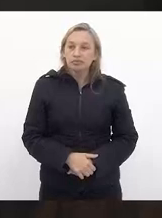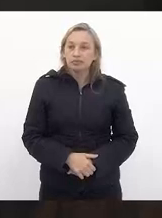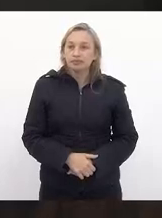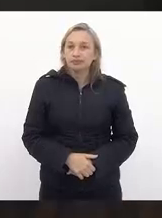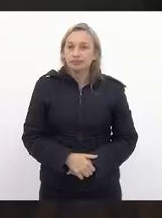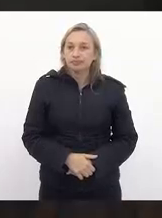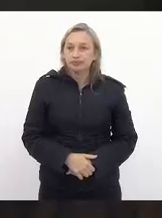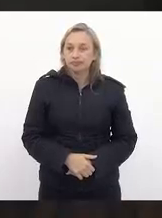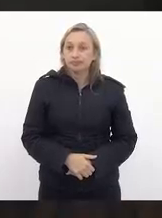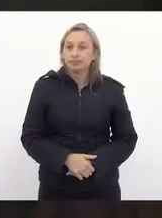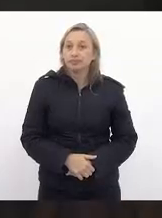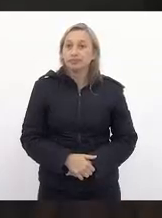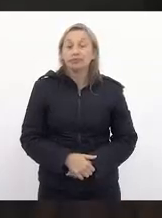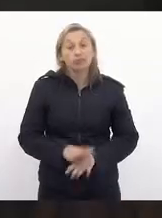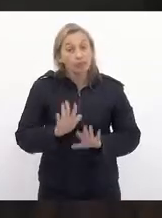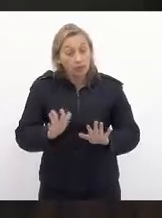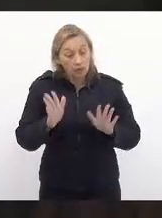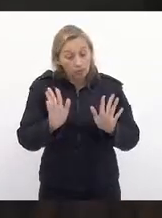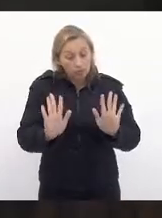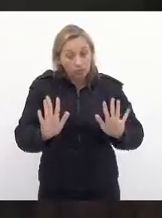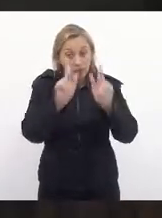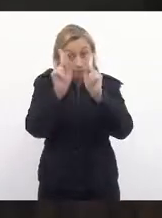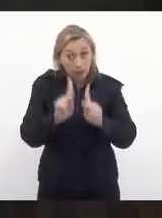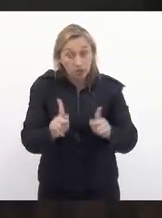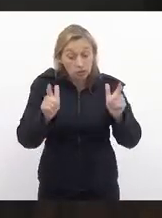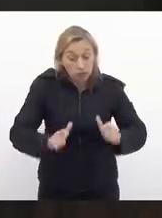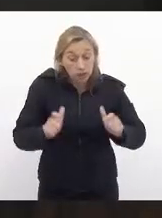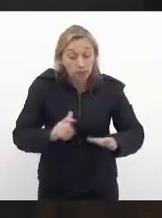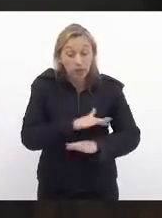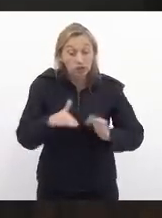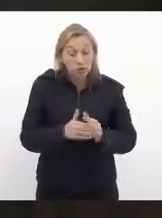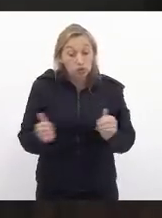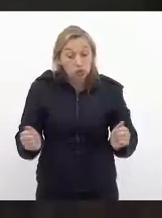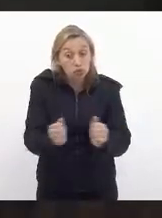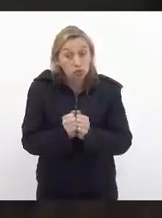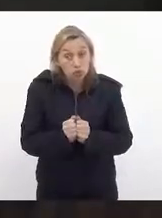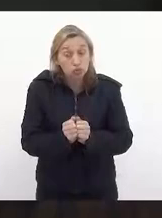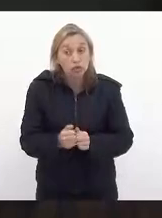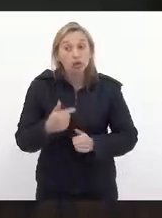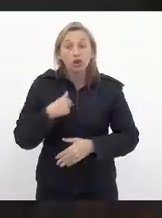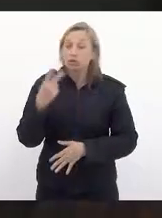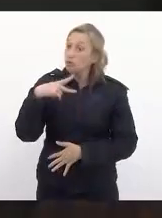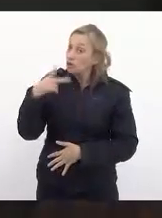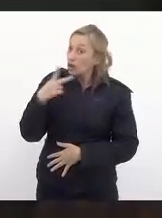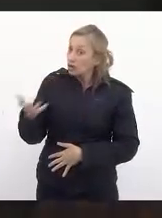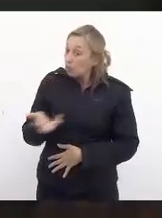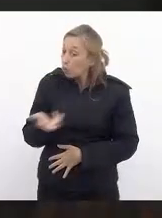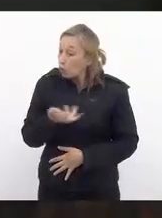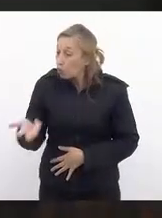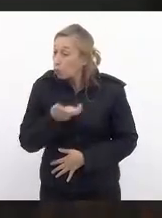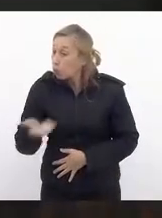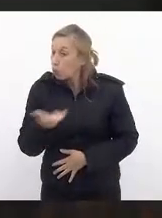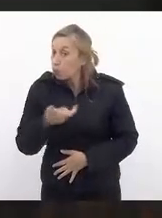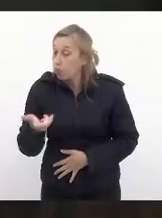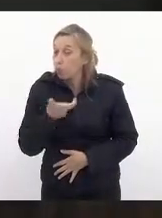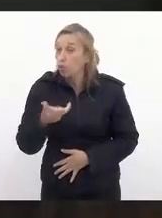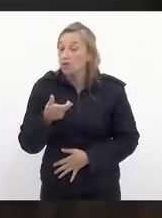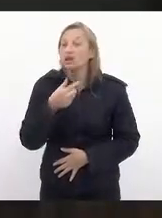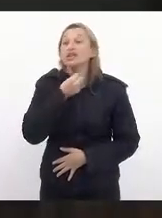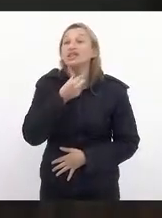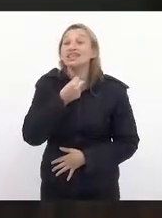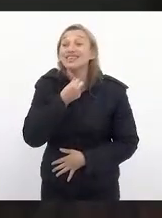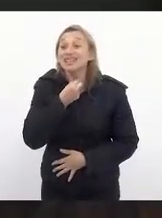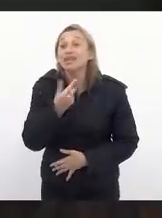nós estamos tentando apaziguar aqui para que todos participem e eu estou cantando a falta tão correndo que minha garganta